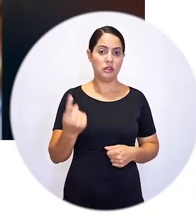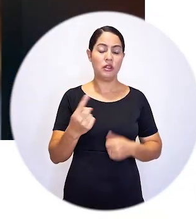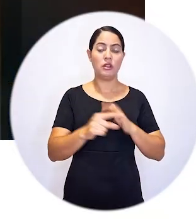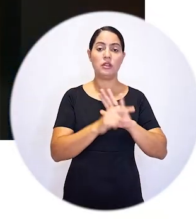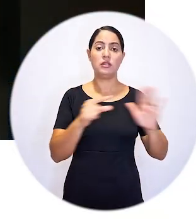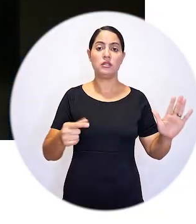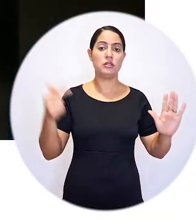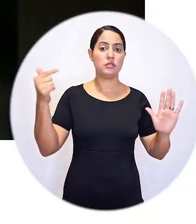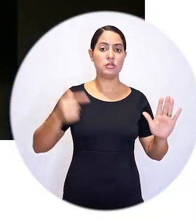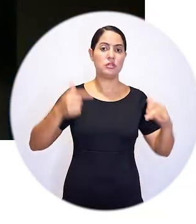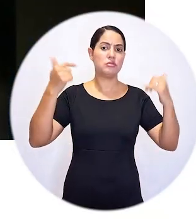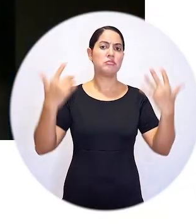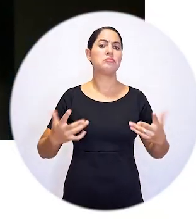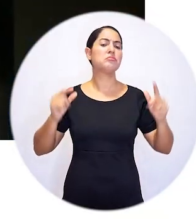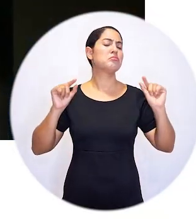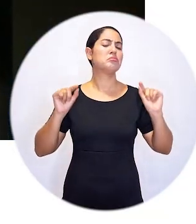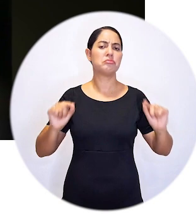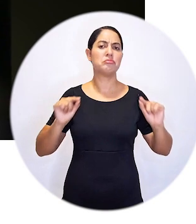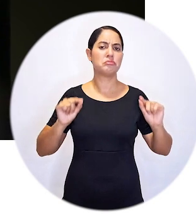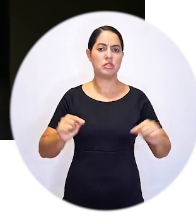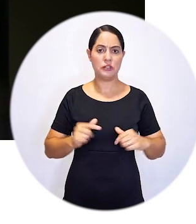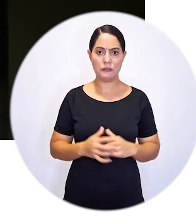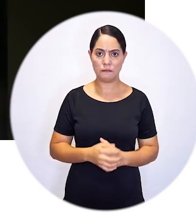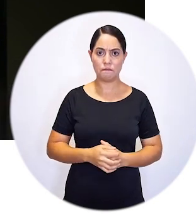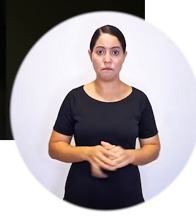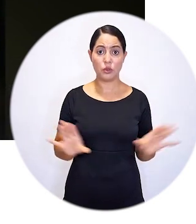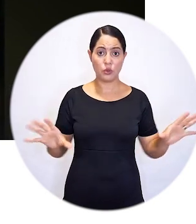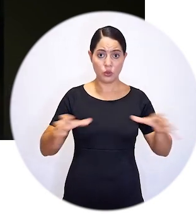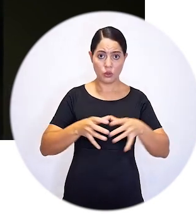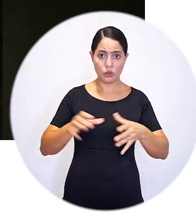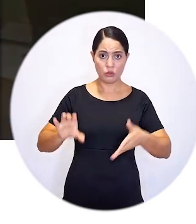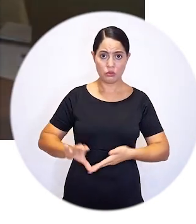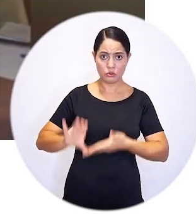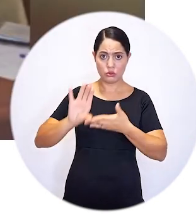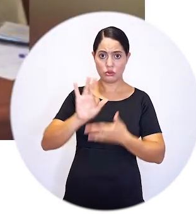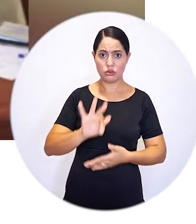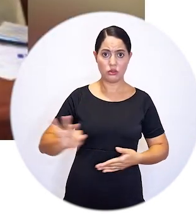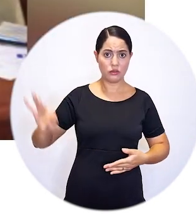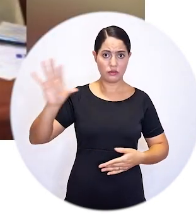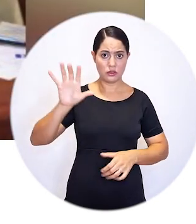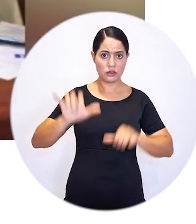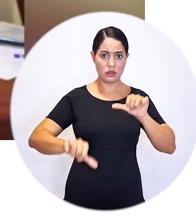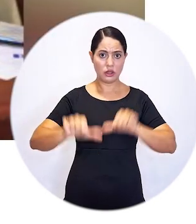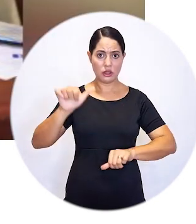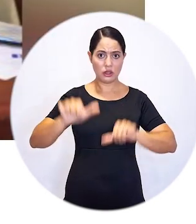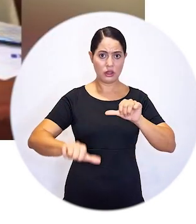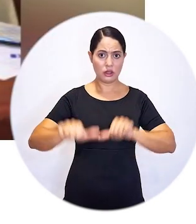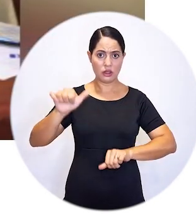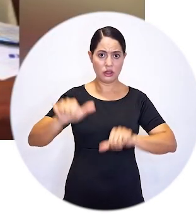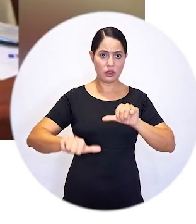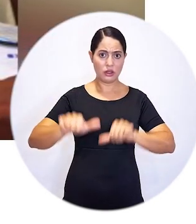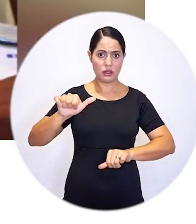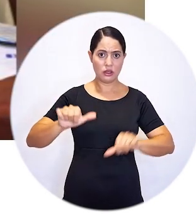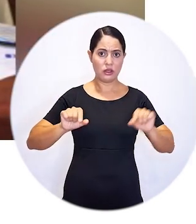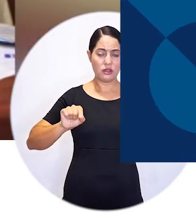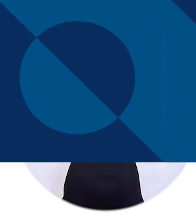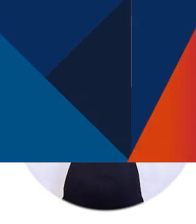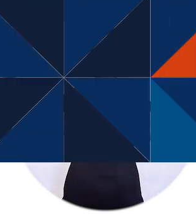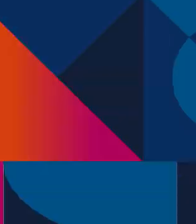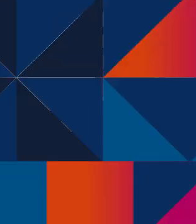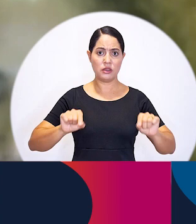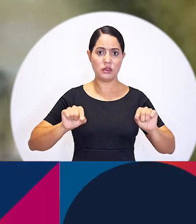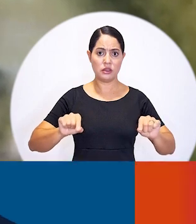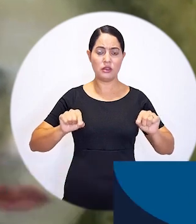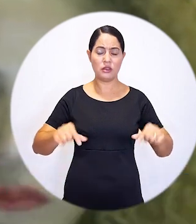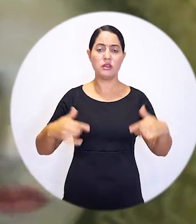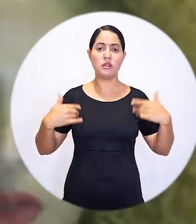71, inciso 7. Em conjunto com o Conselho Federal e o Comitê de Acompanhamento e